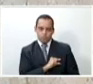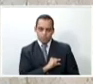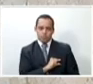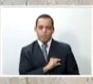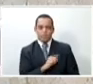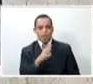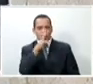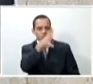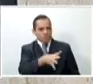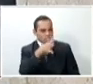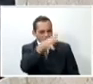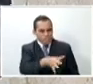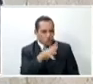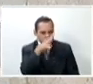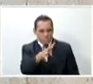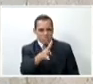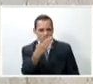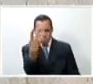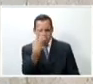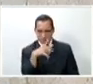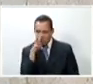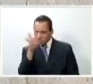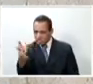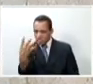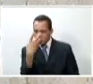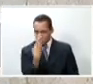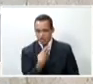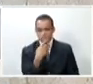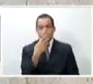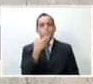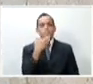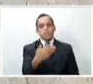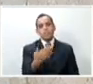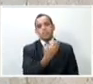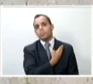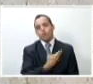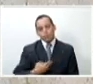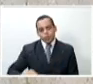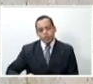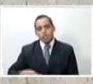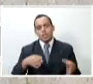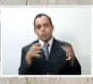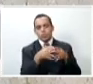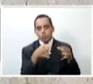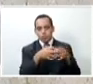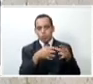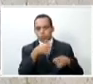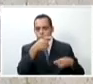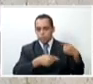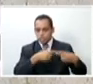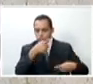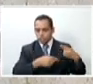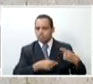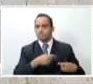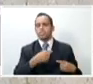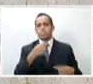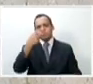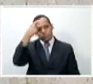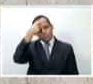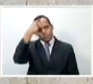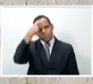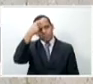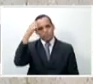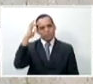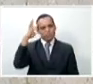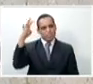ficar se acusando mutuamente, a gente pedir para os nossos governantes, para as pessoas dos nossos partidos, colocarem a mão na consciência e